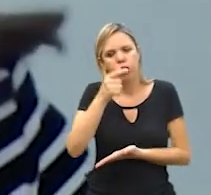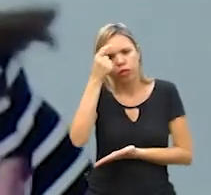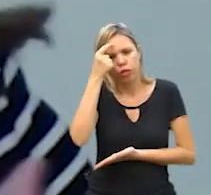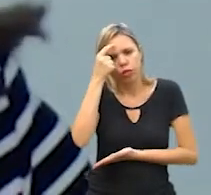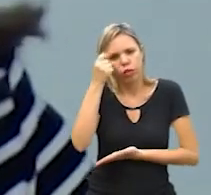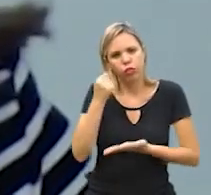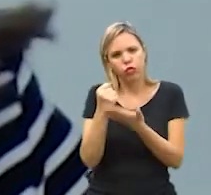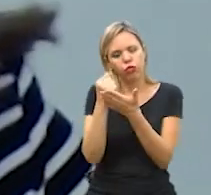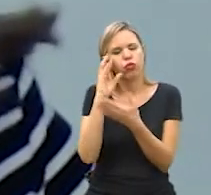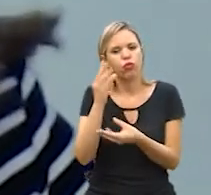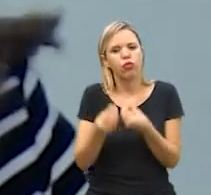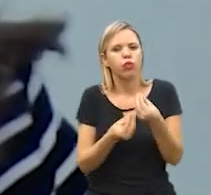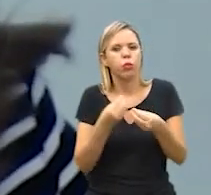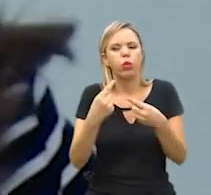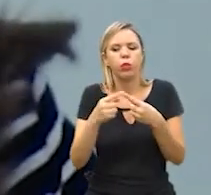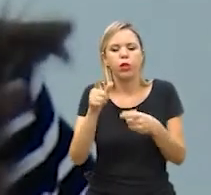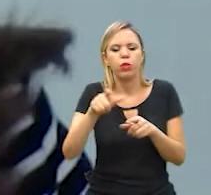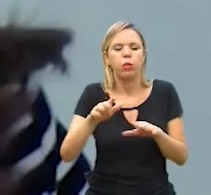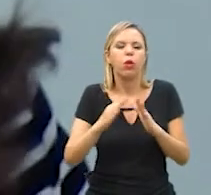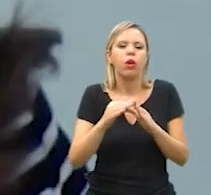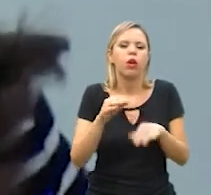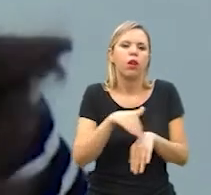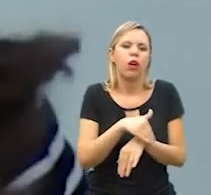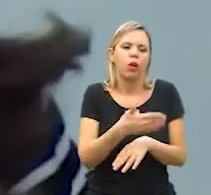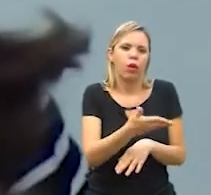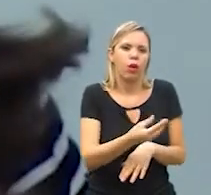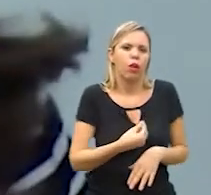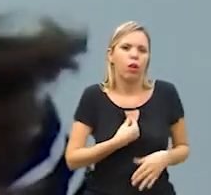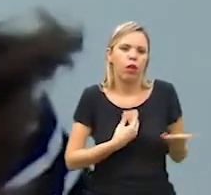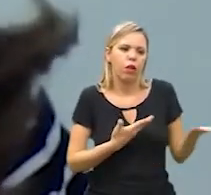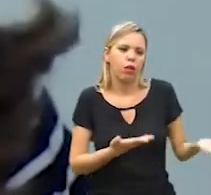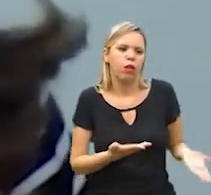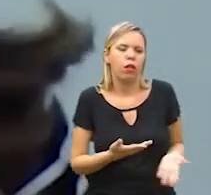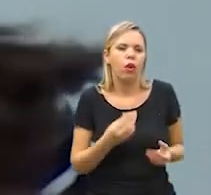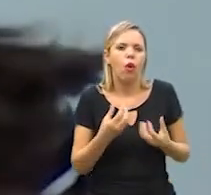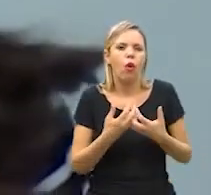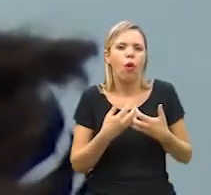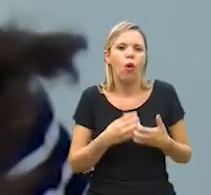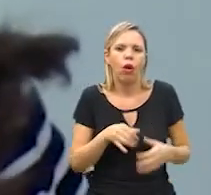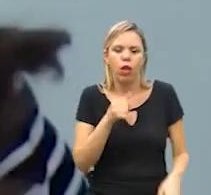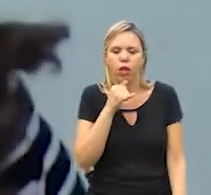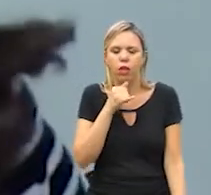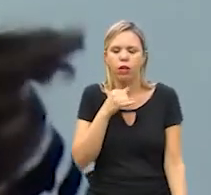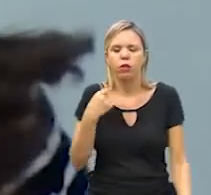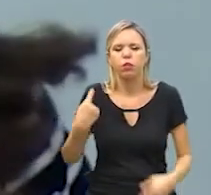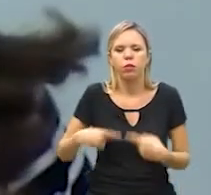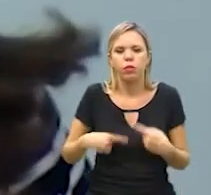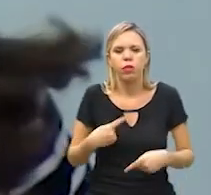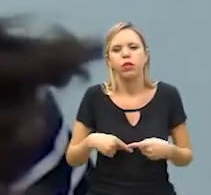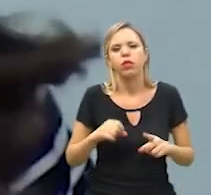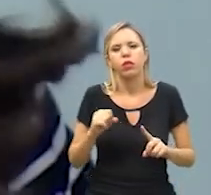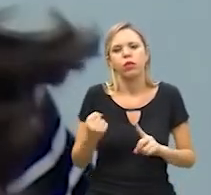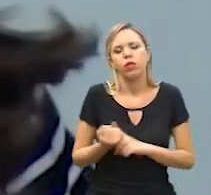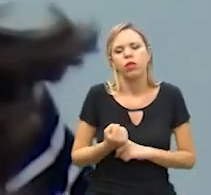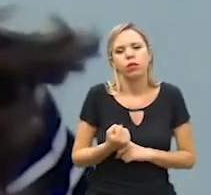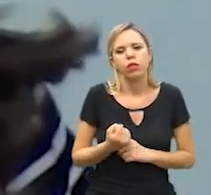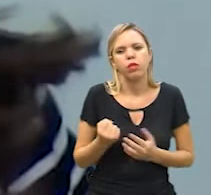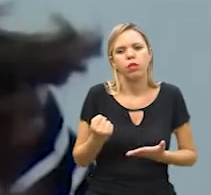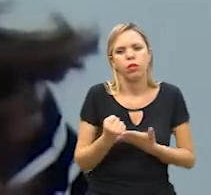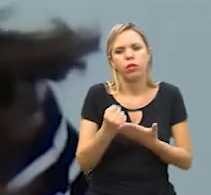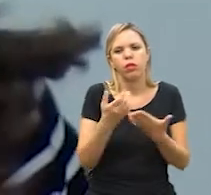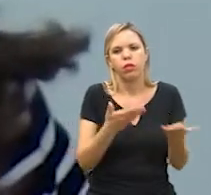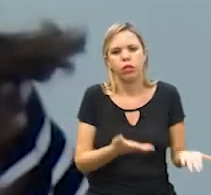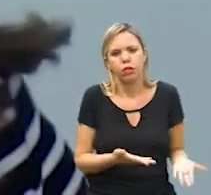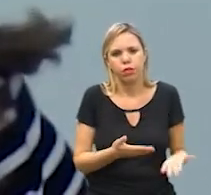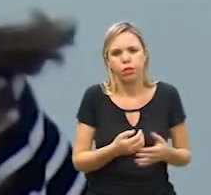serviço, buscando conscientizar, entender o que levou aquele morador a estar ali ali de que forma a política de